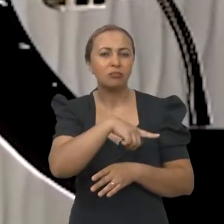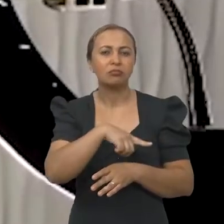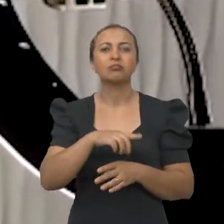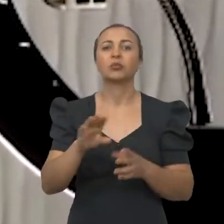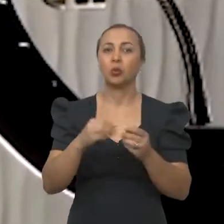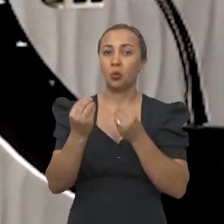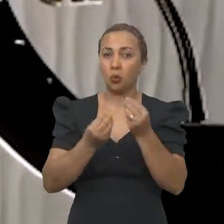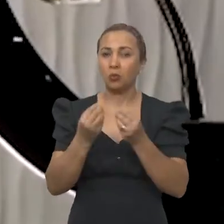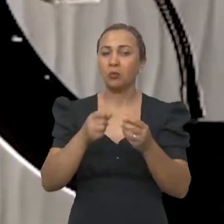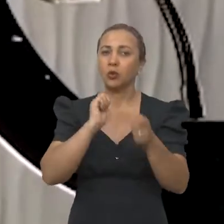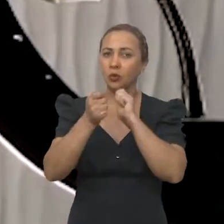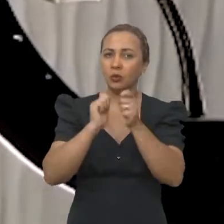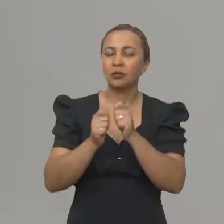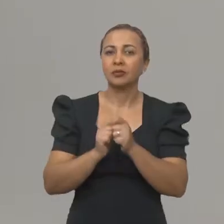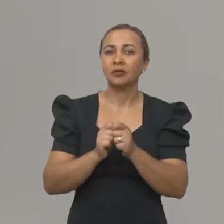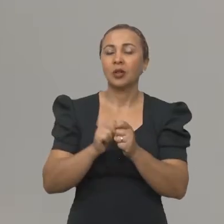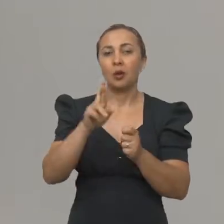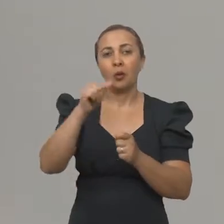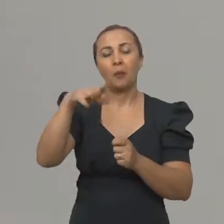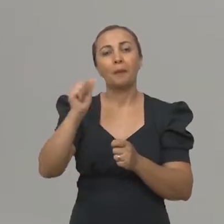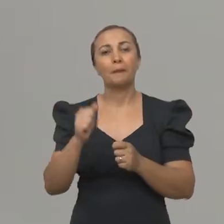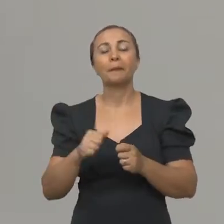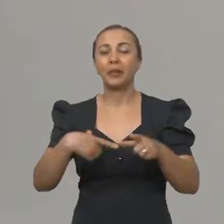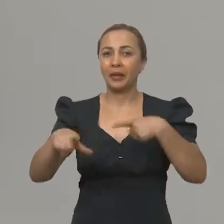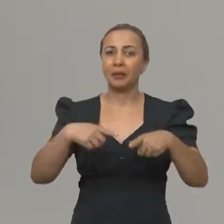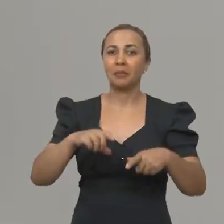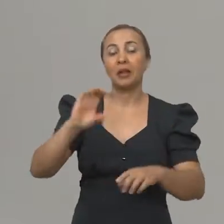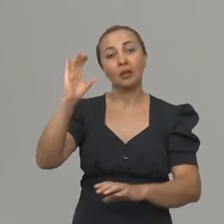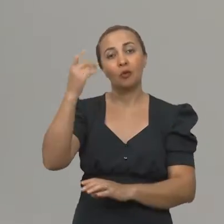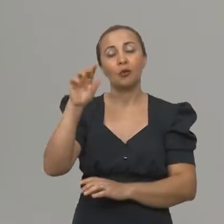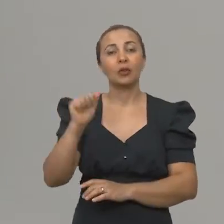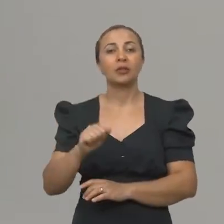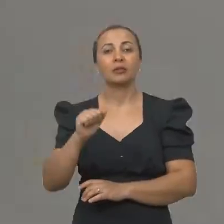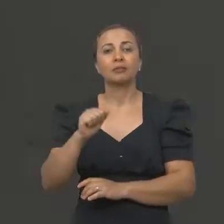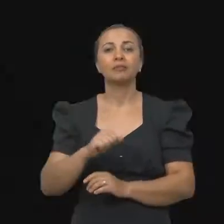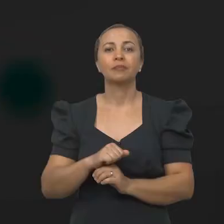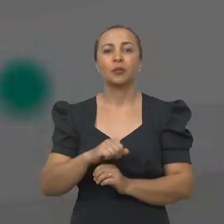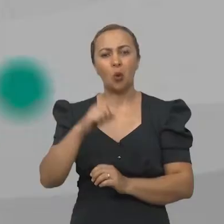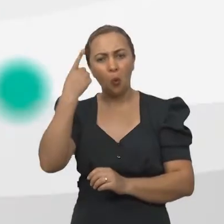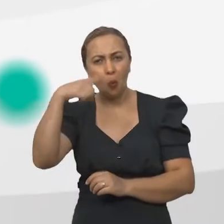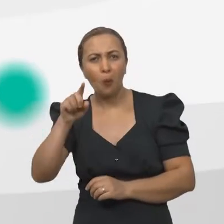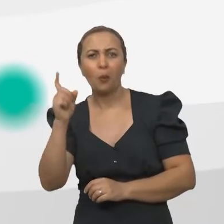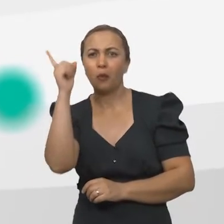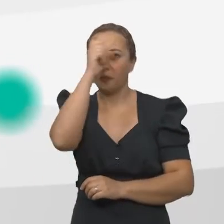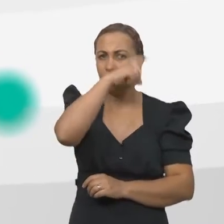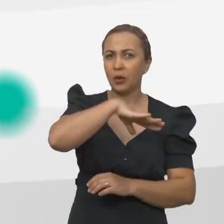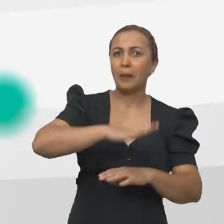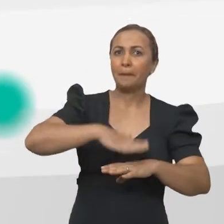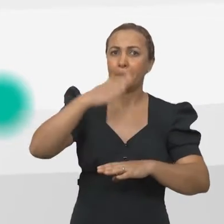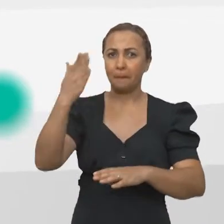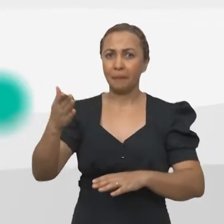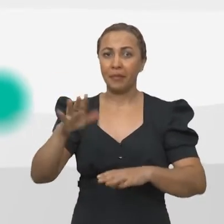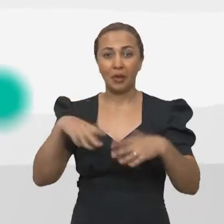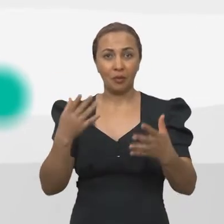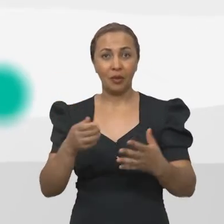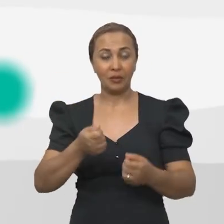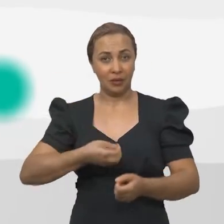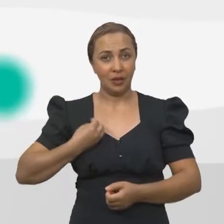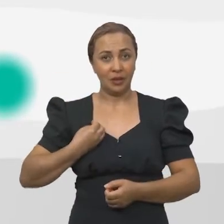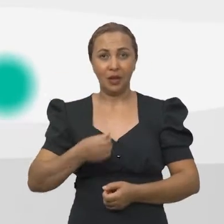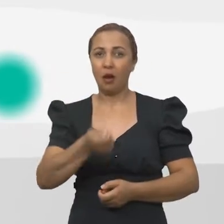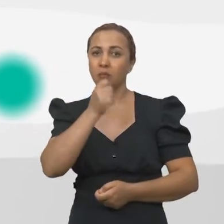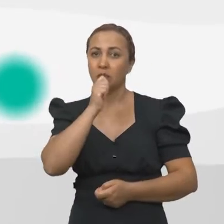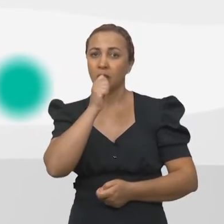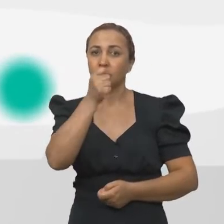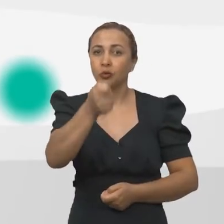como lembra a jornalista Romana Mello, que trabalha numa TV local de Fortaleza. Outra dificuldade maior é aquela coisa, quando você está aqui com